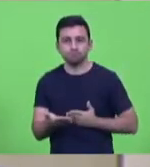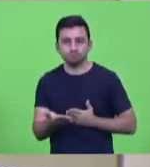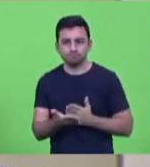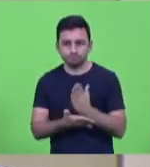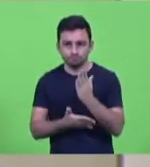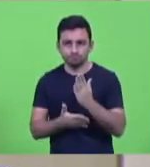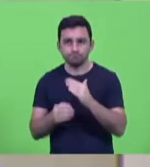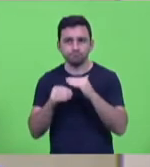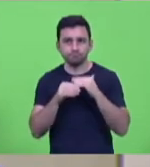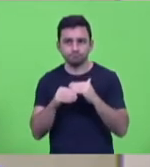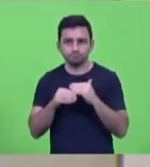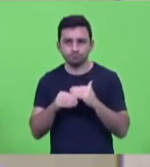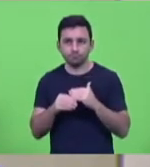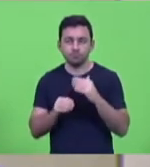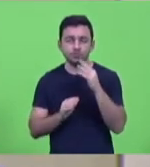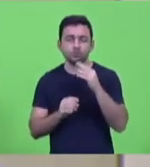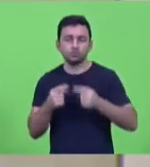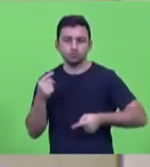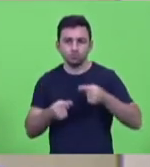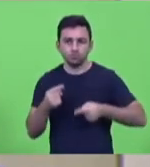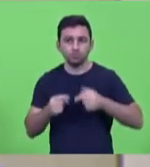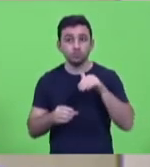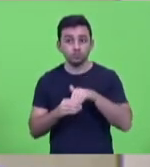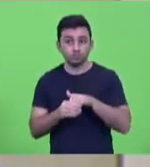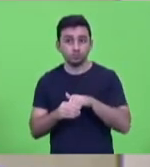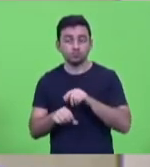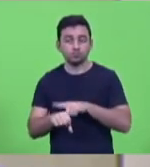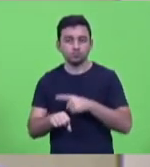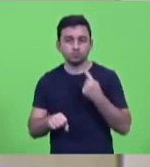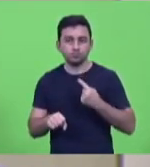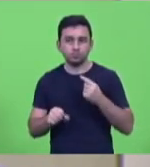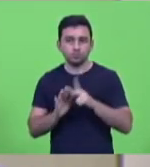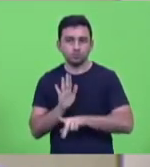por unanimidade. Discussão e votação em turno único do projeto de lei